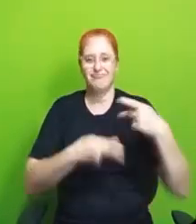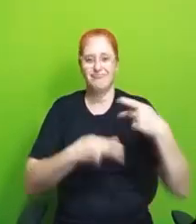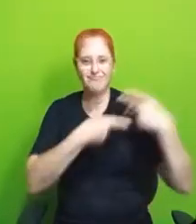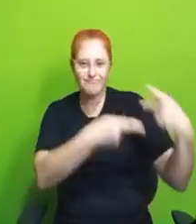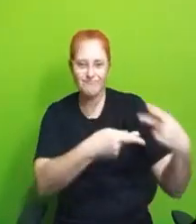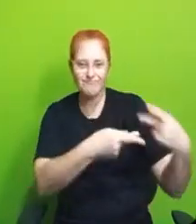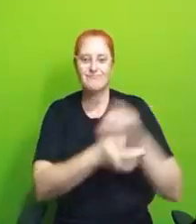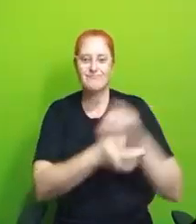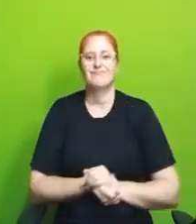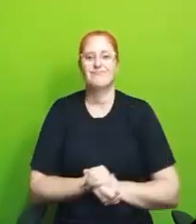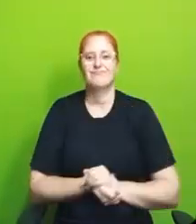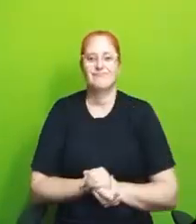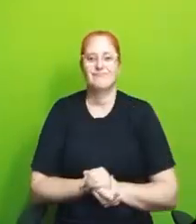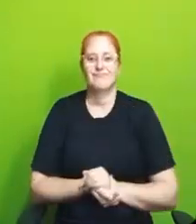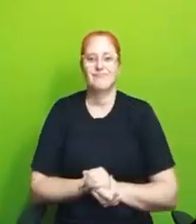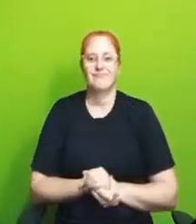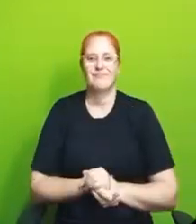a vocês pelo convite.